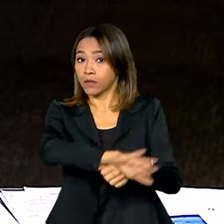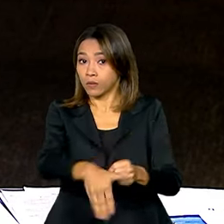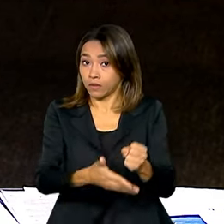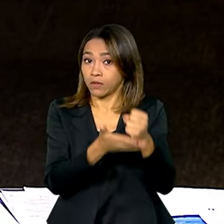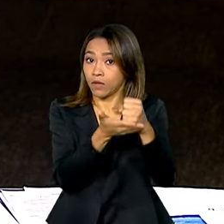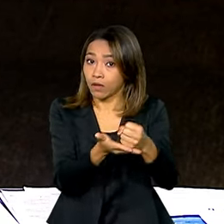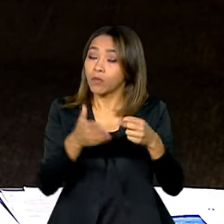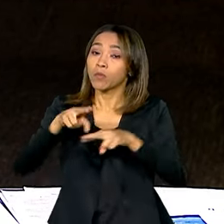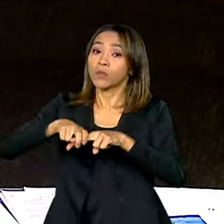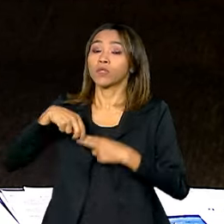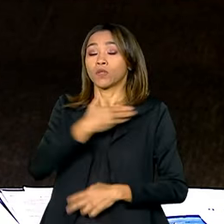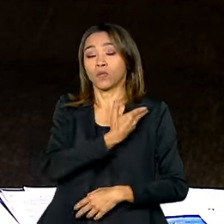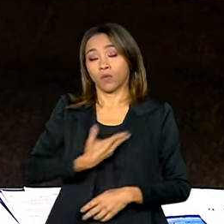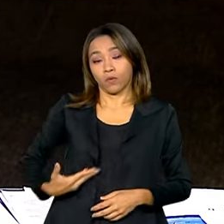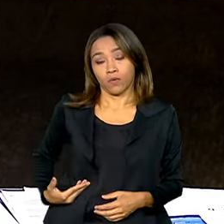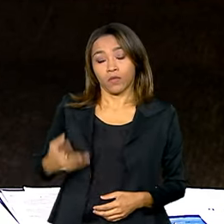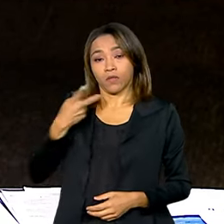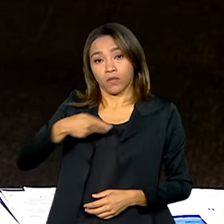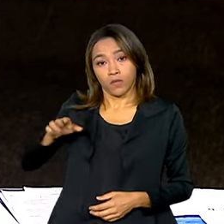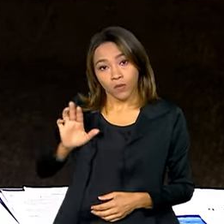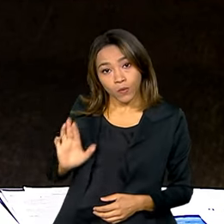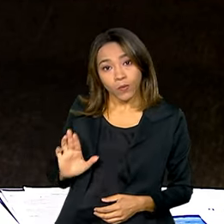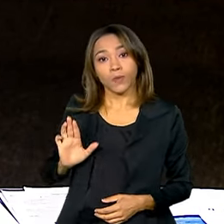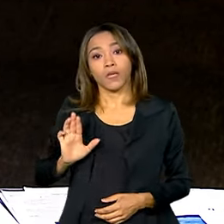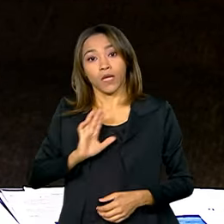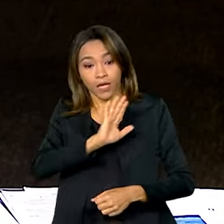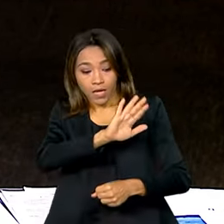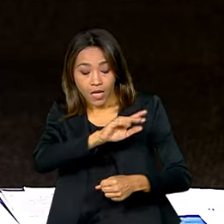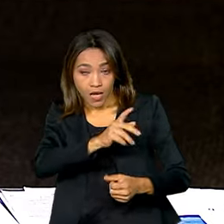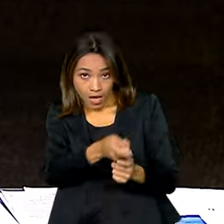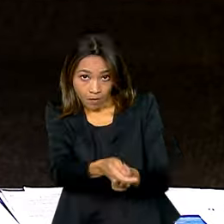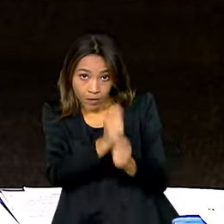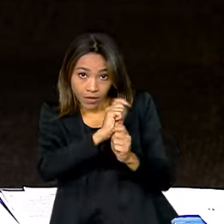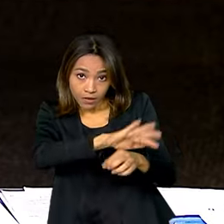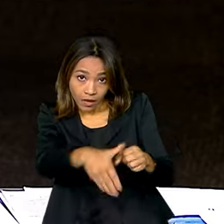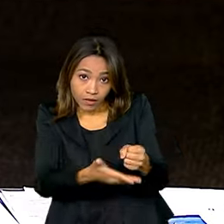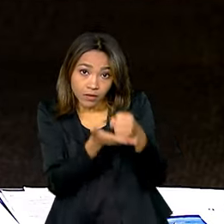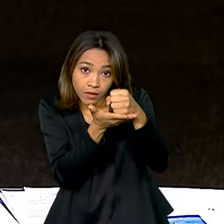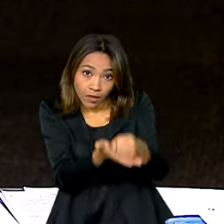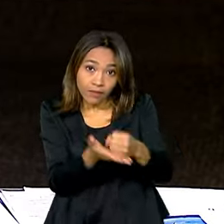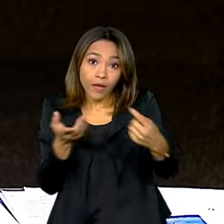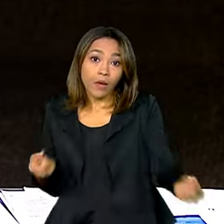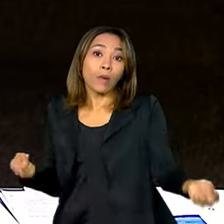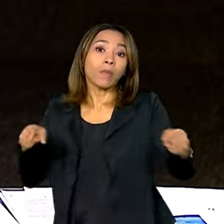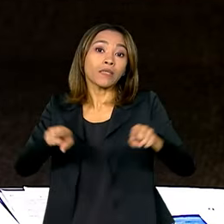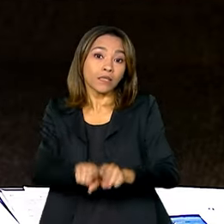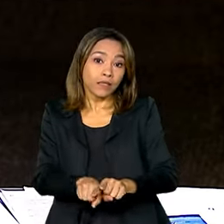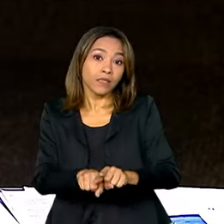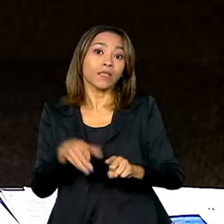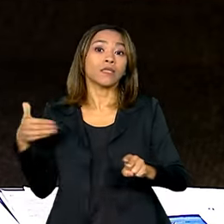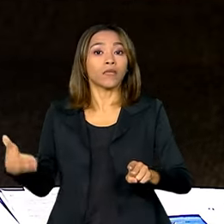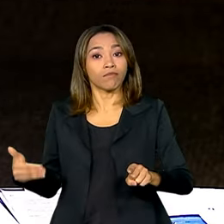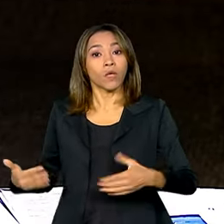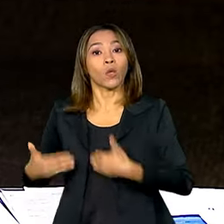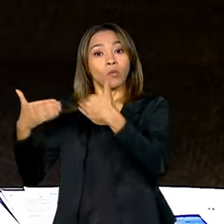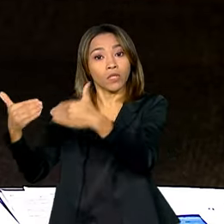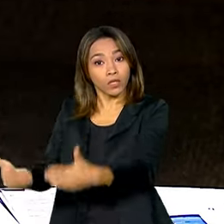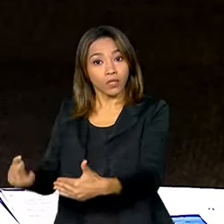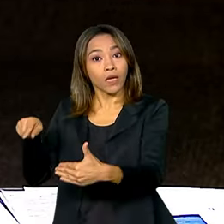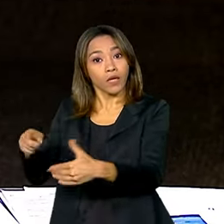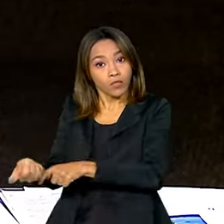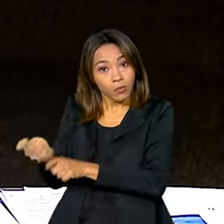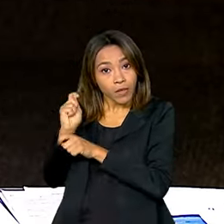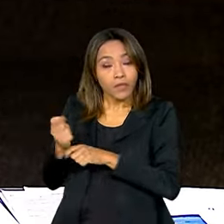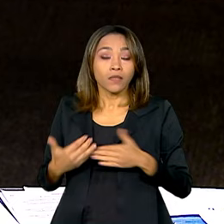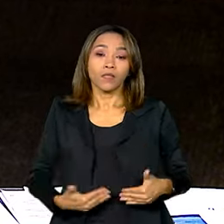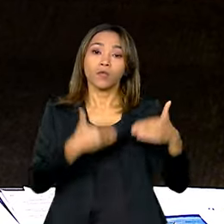a gestão pesqueira é feita de forma compartilhada entre o Ministério da Pesca e Aquicultura e o Ministério do Meio Ambiente. Essa